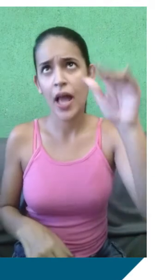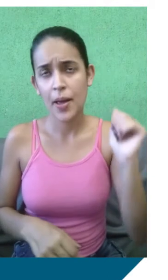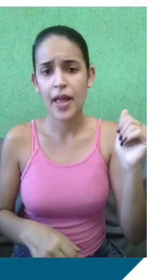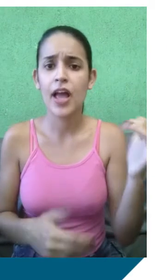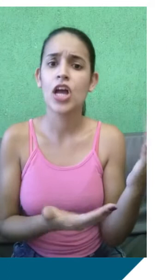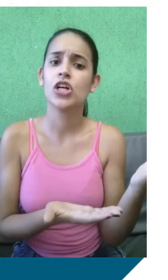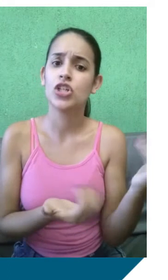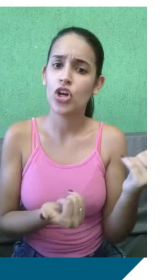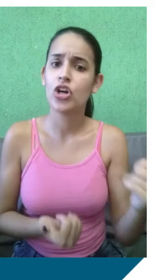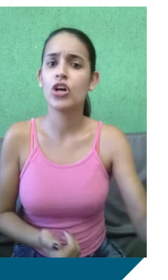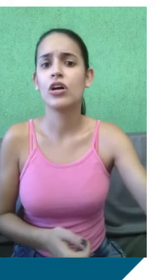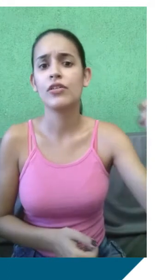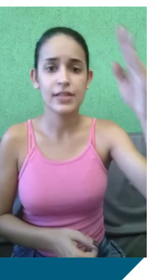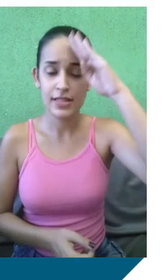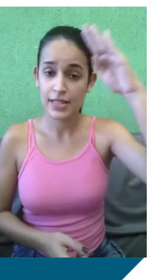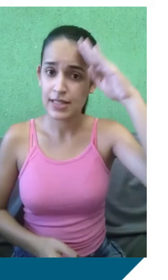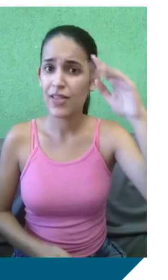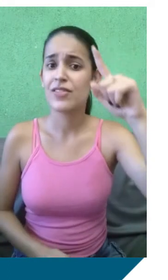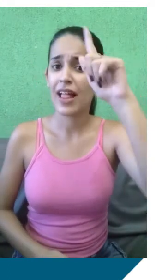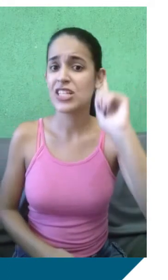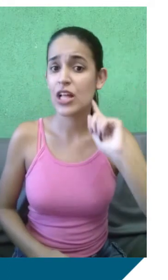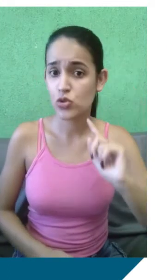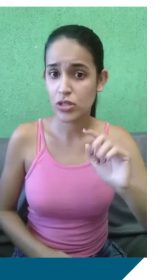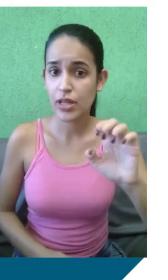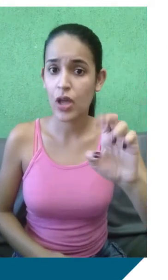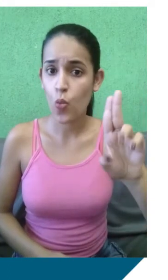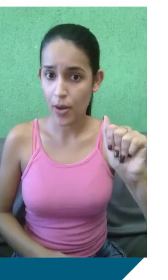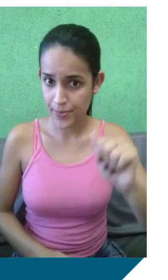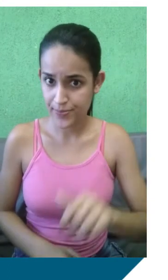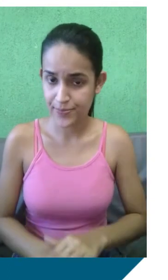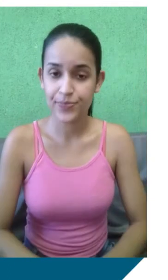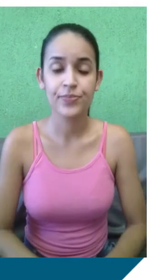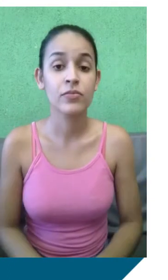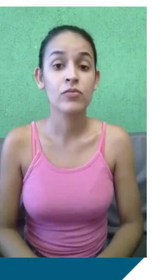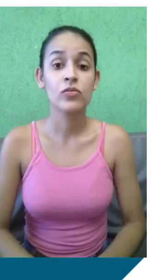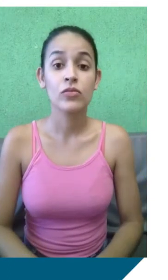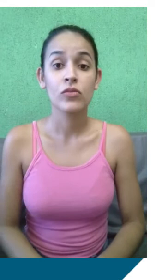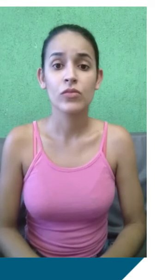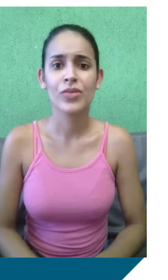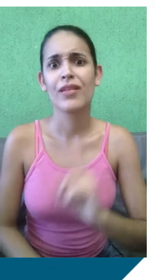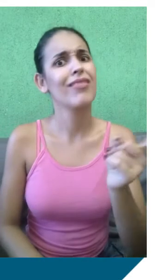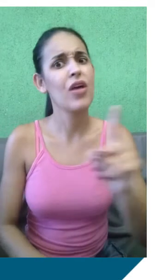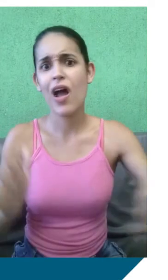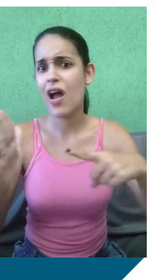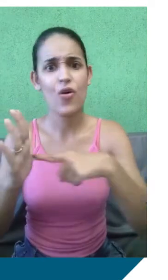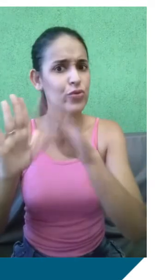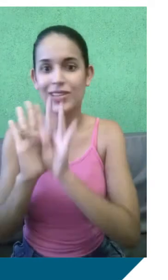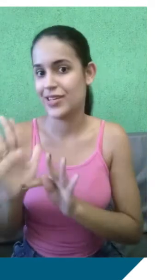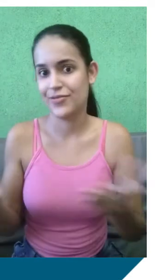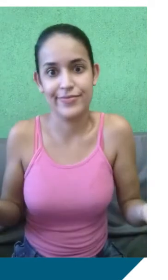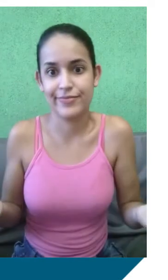Sam, ilustrar como ela foi criada para incentivar os jovens a se alistar no exército, não é a